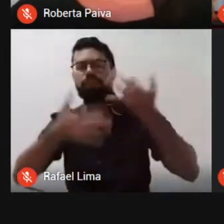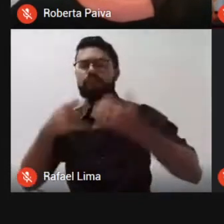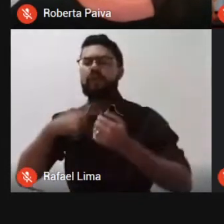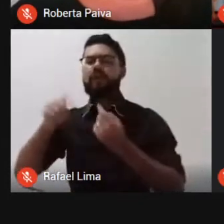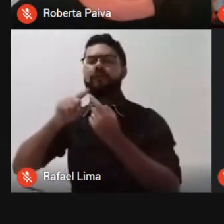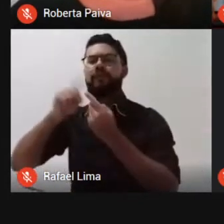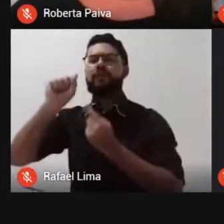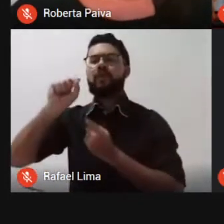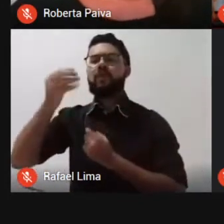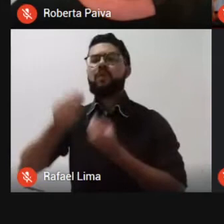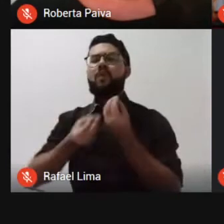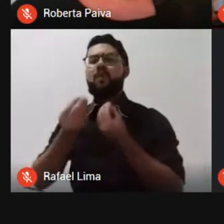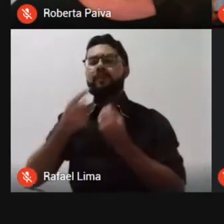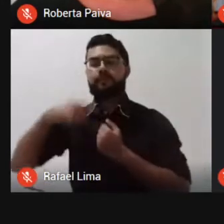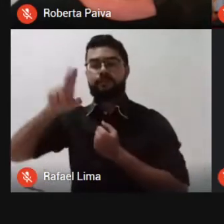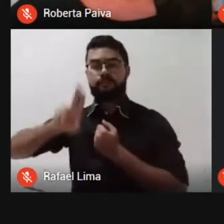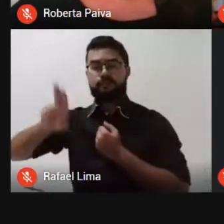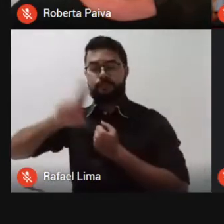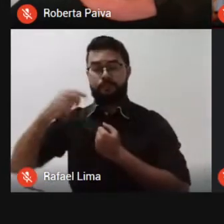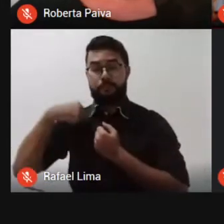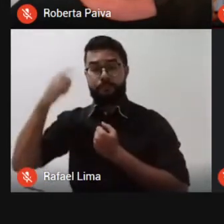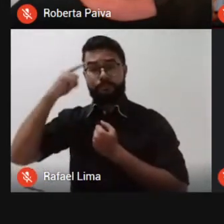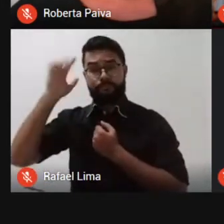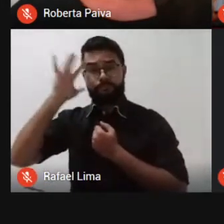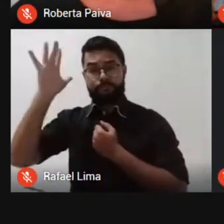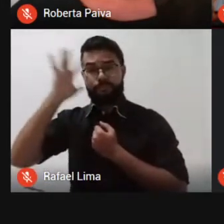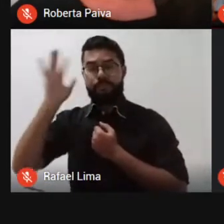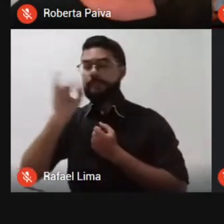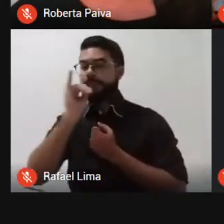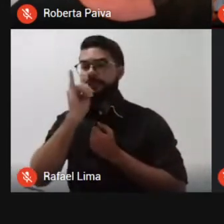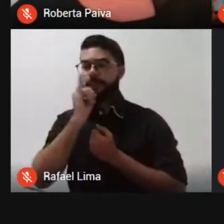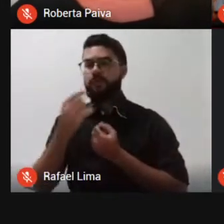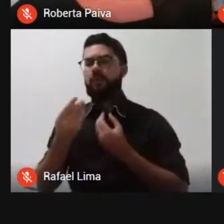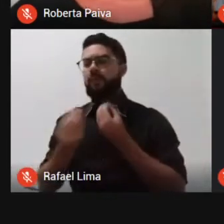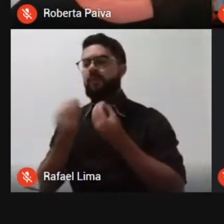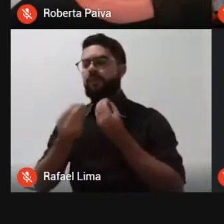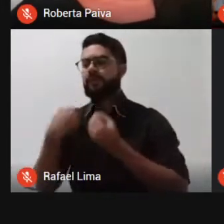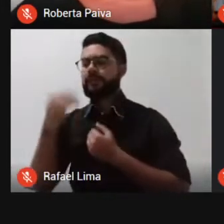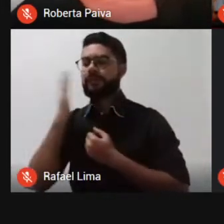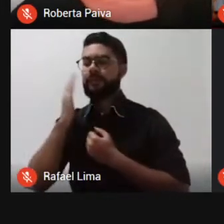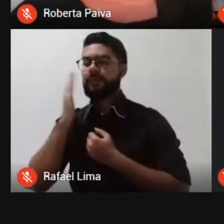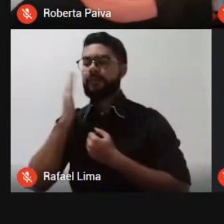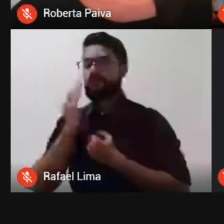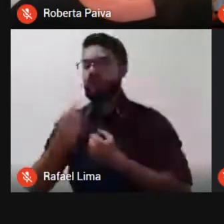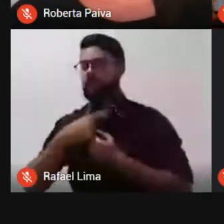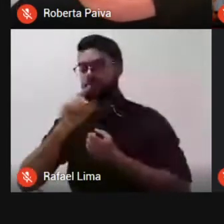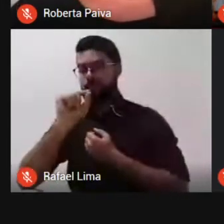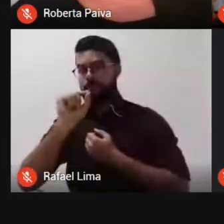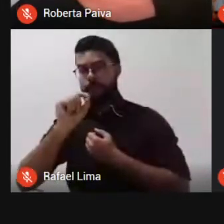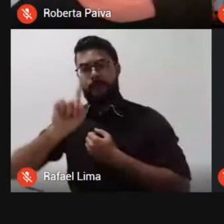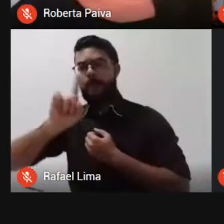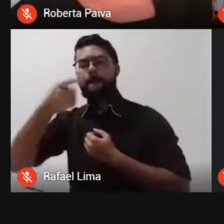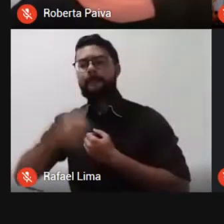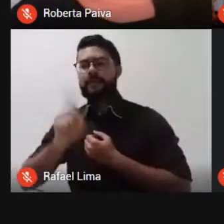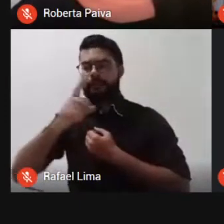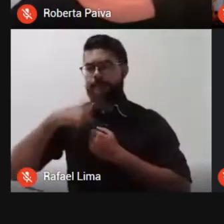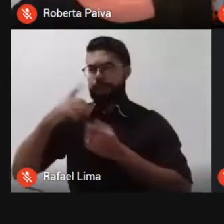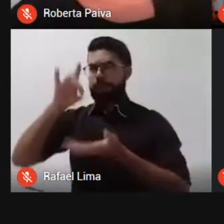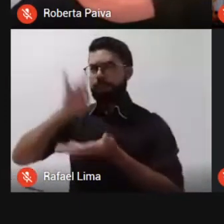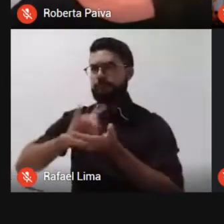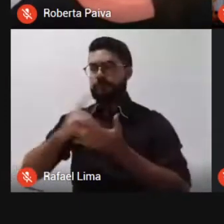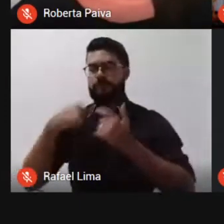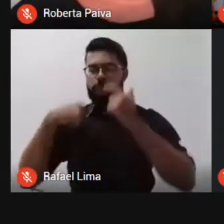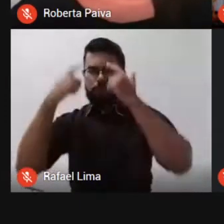né? Você, na verdade, não... Assim, é preciso entender que não precisa partir de nenhuma genialidade, né? Você não vai criar